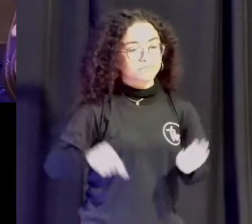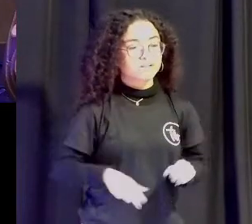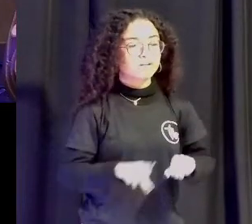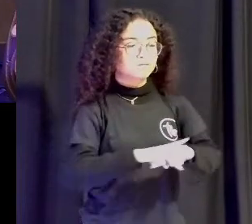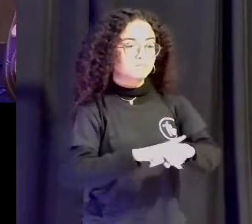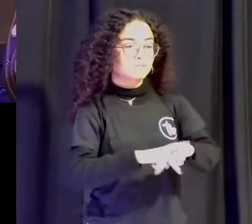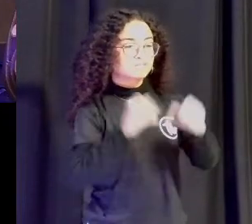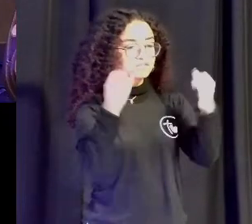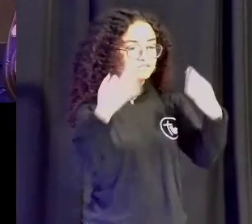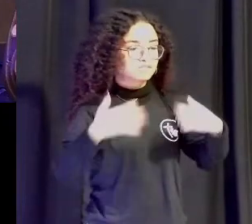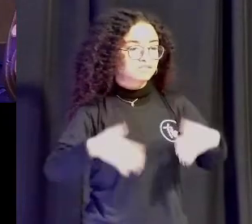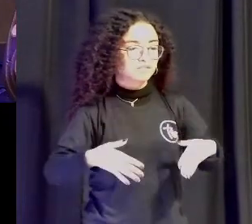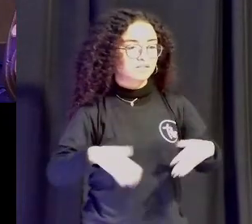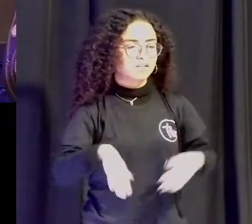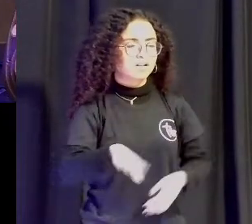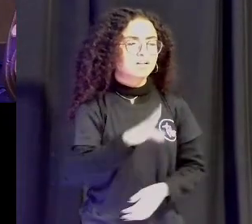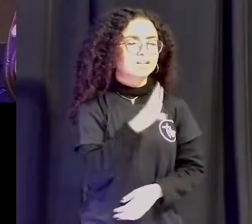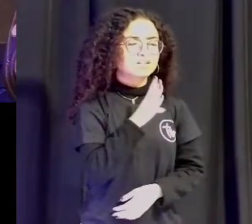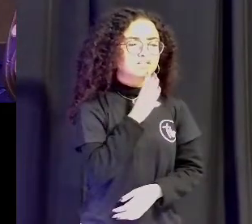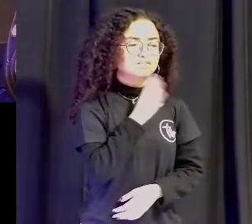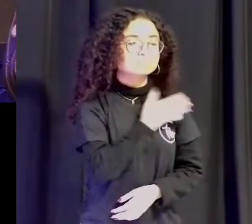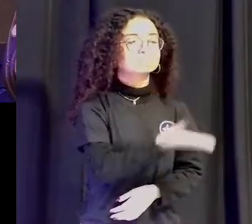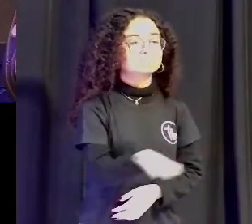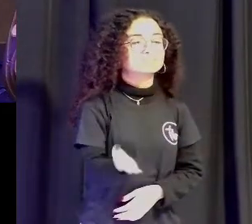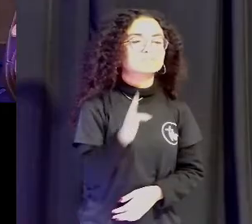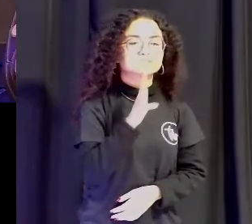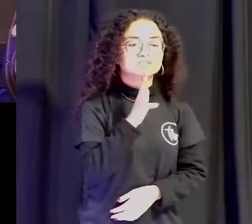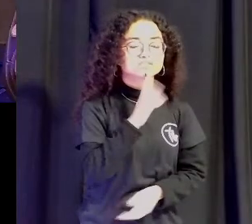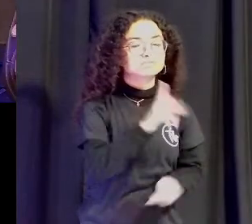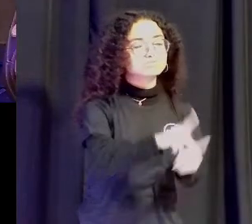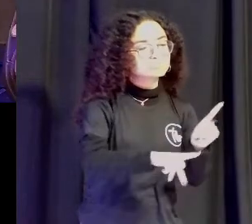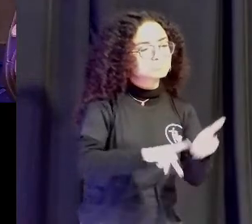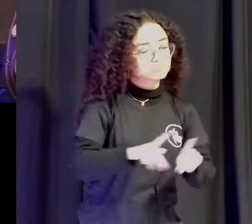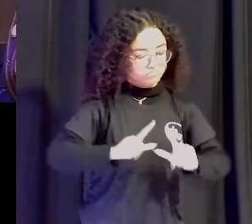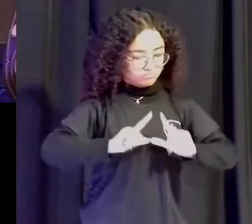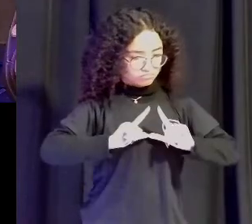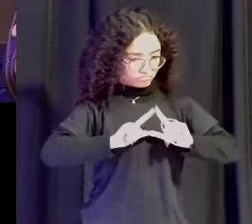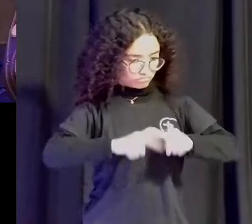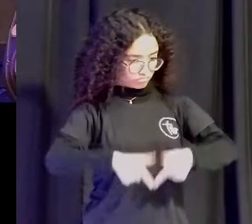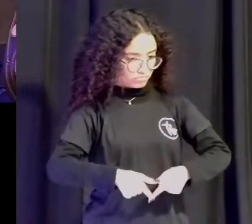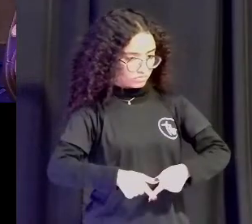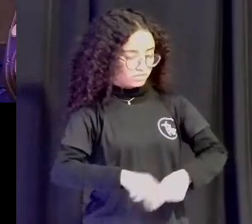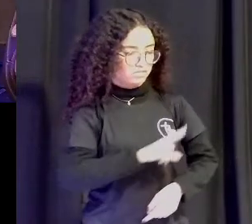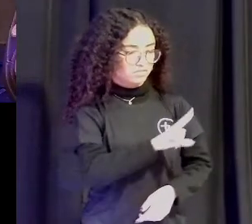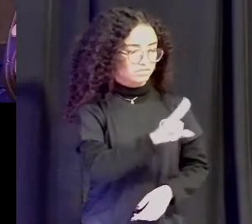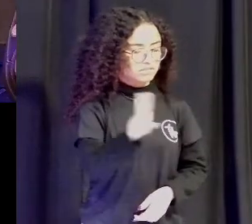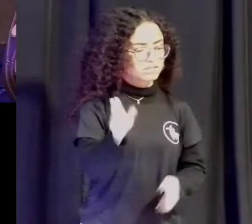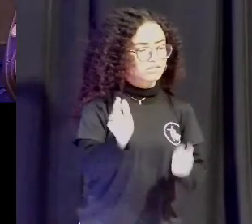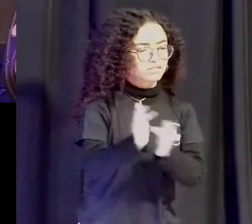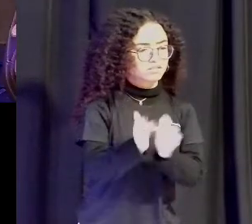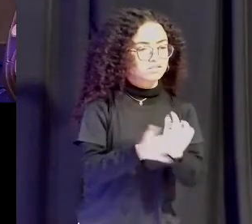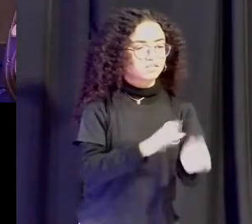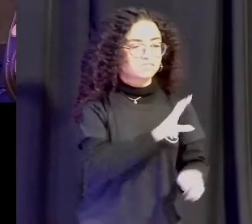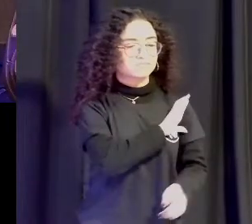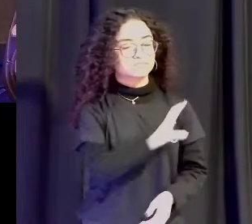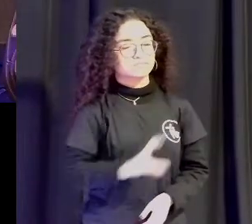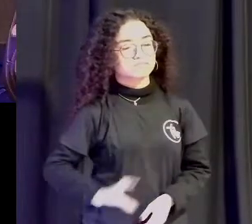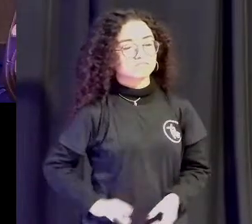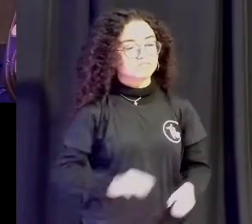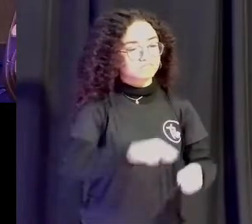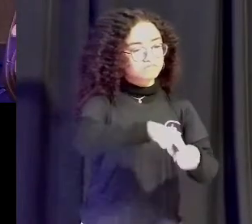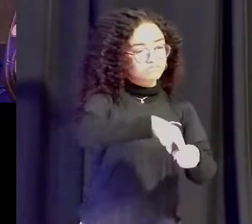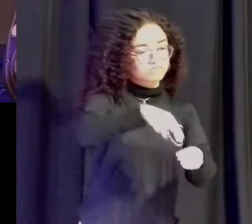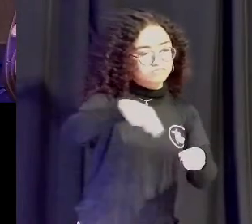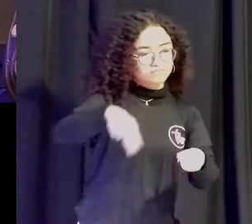seja conhecido de vós todos e de todo o povo de Israel, que em nome de Jesus Cristo